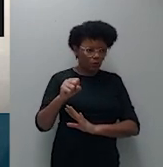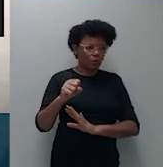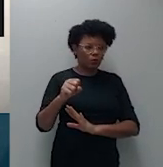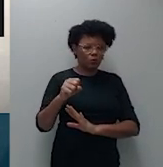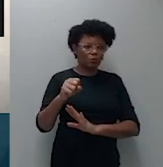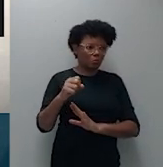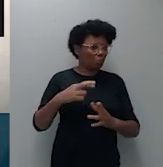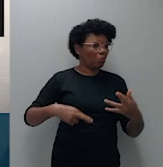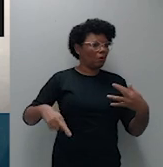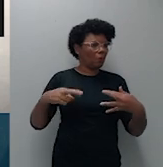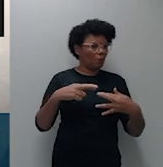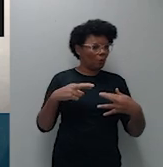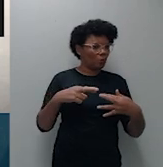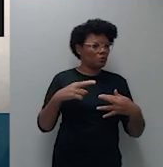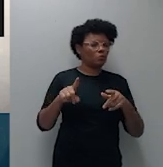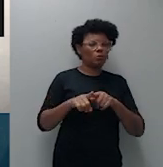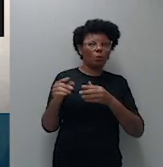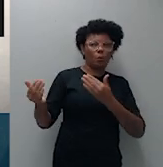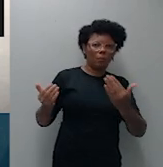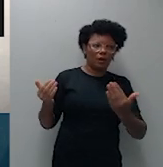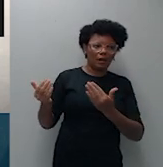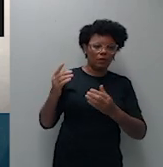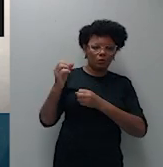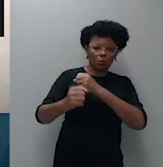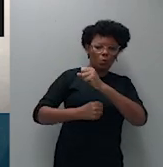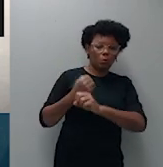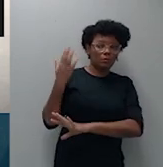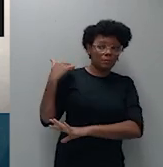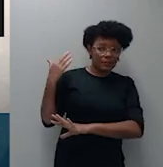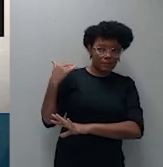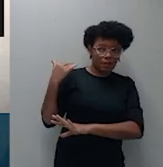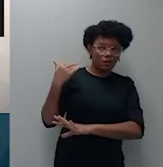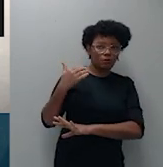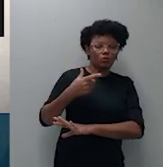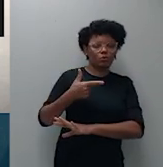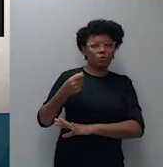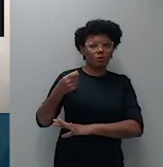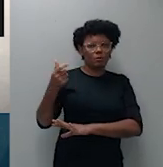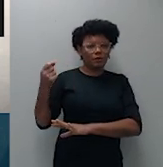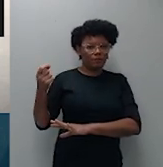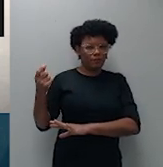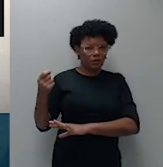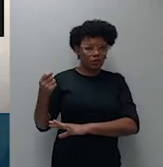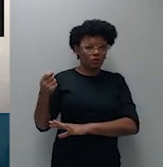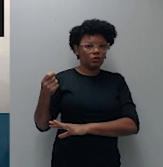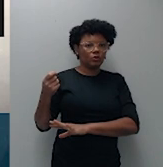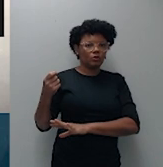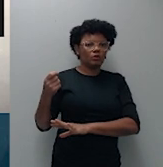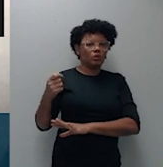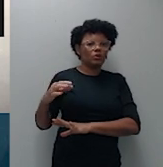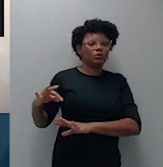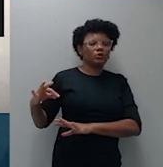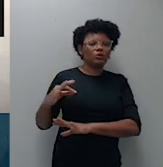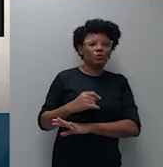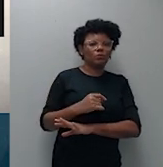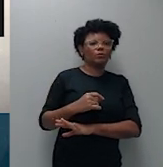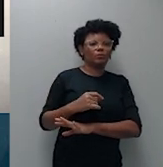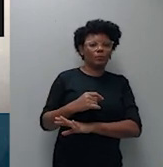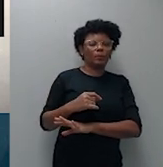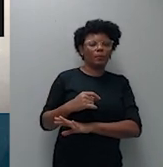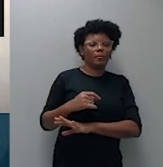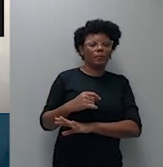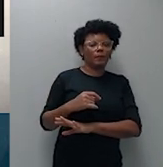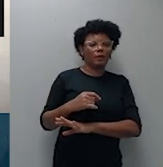87538 recursos comparado com o ano passado de 2020 esse total